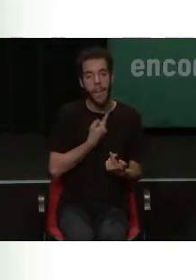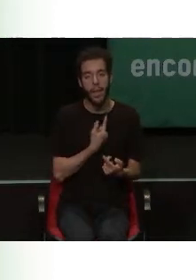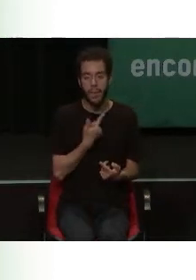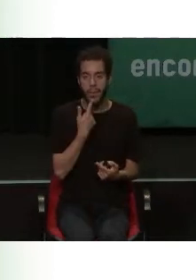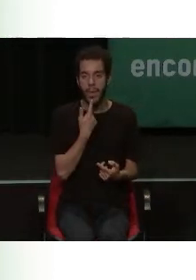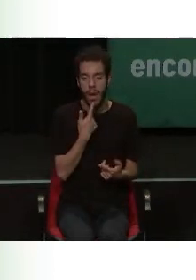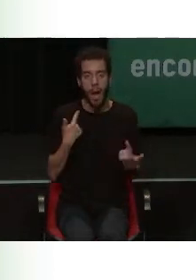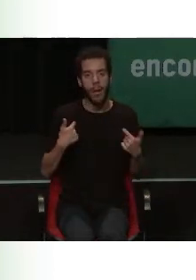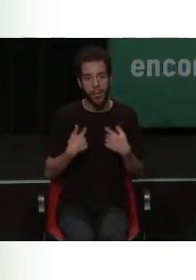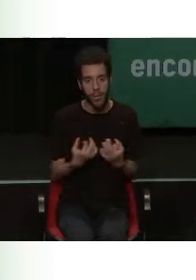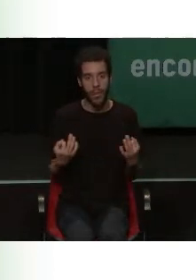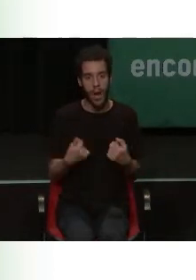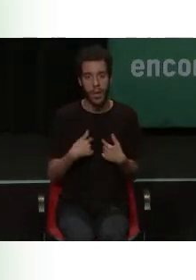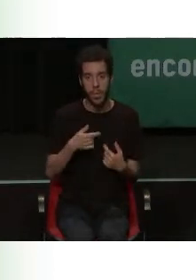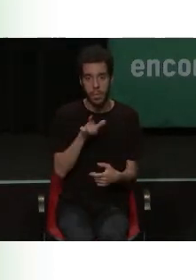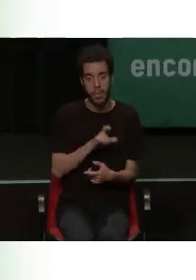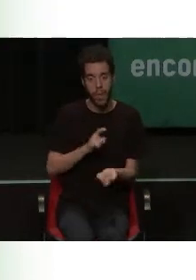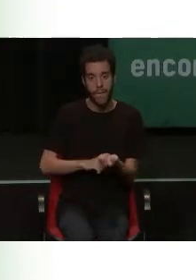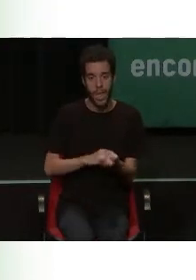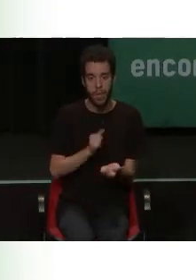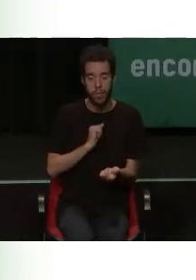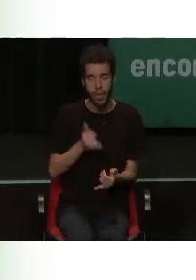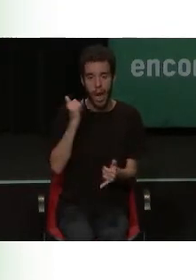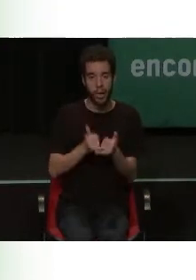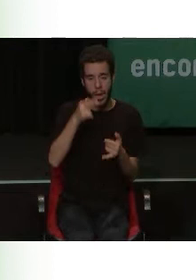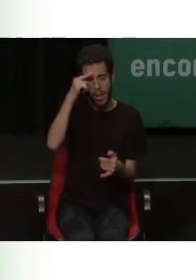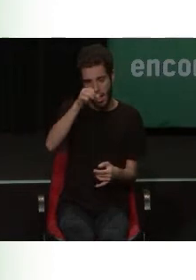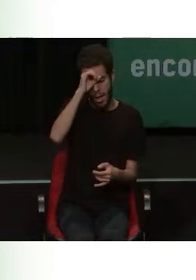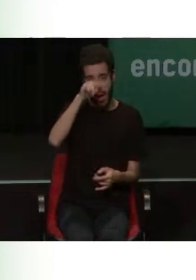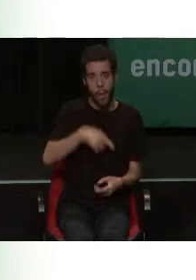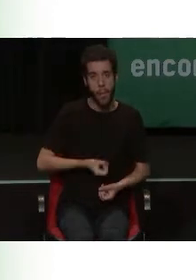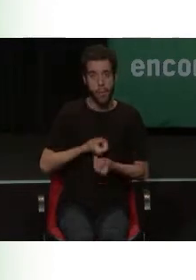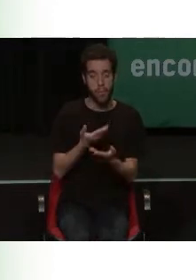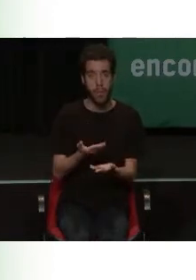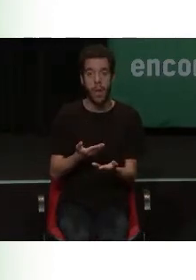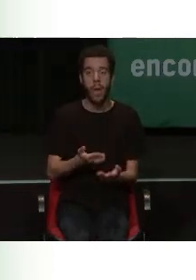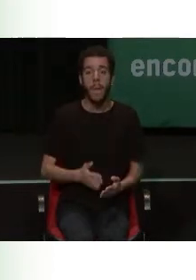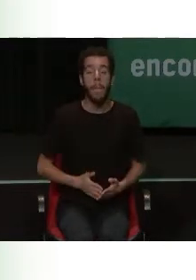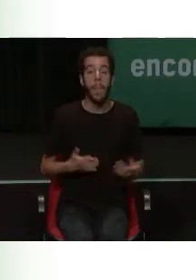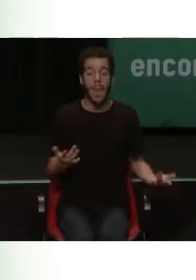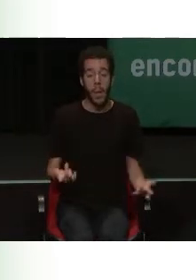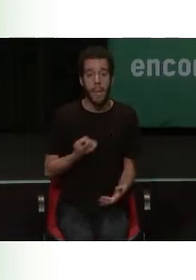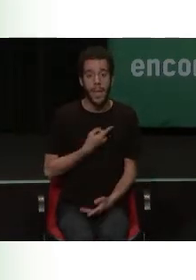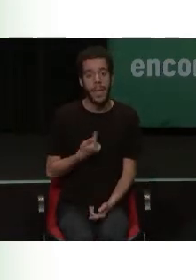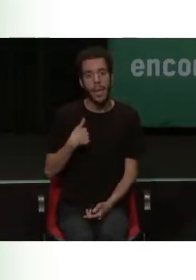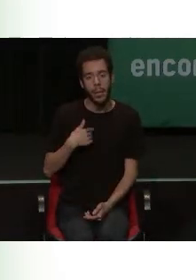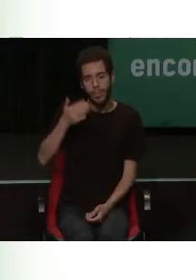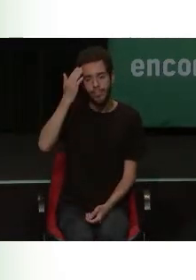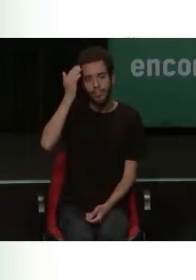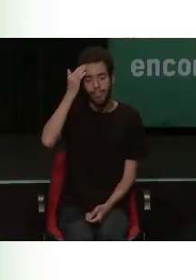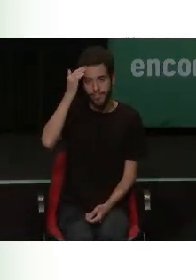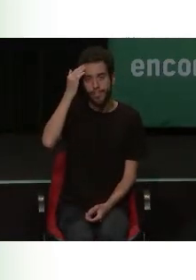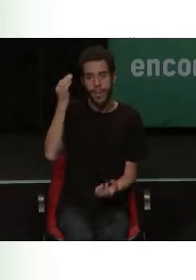eu sou uma pessoa que age de forma muito automática, muito impulsiva, e, portanto, terei que ter conscientemente aqui